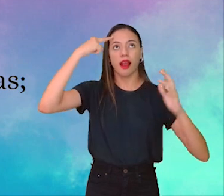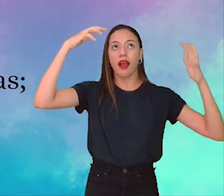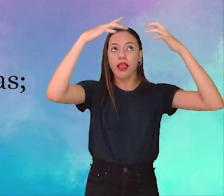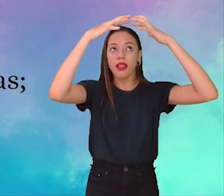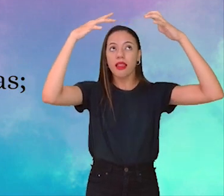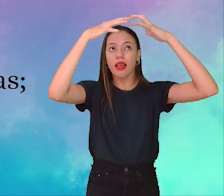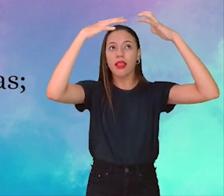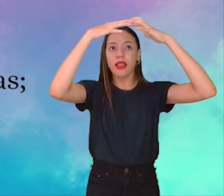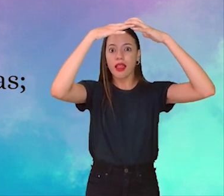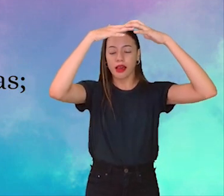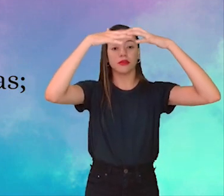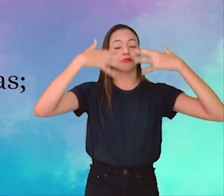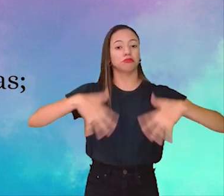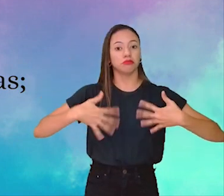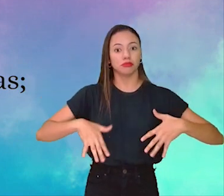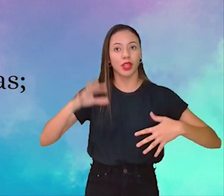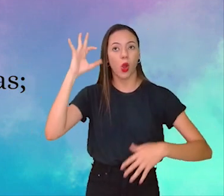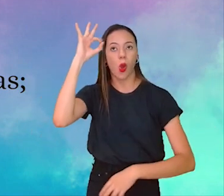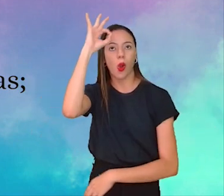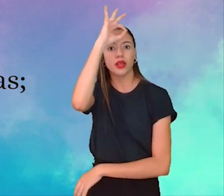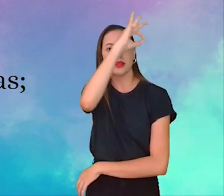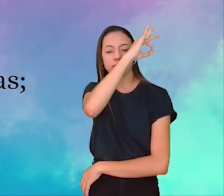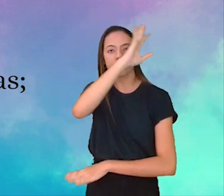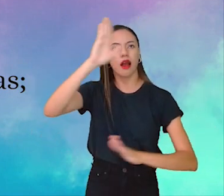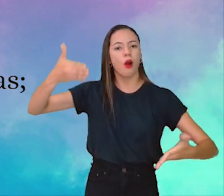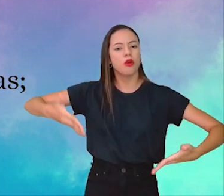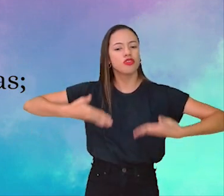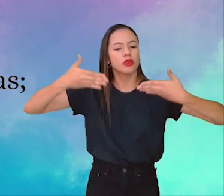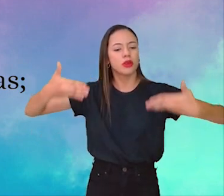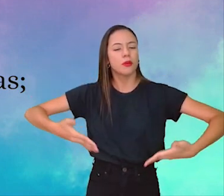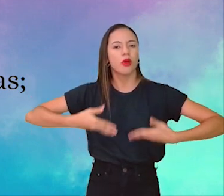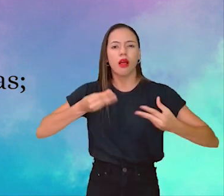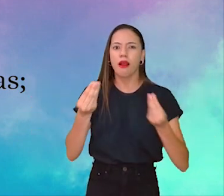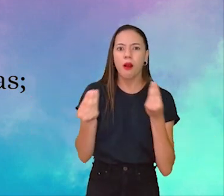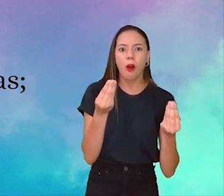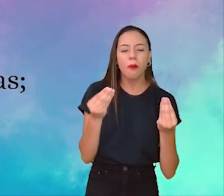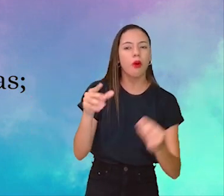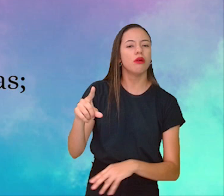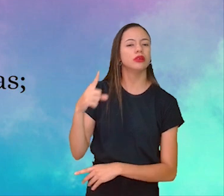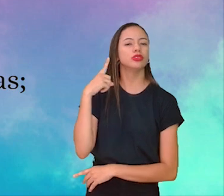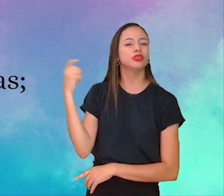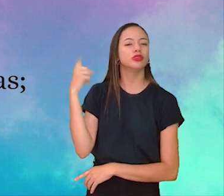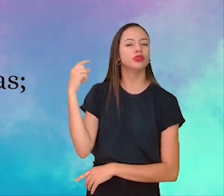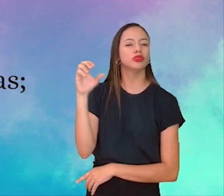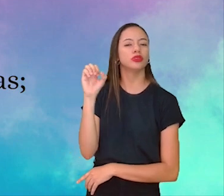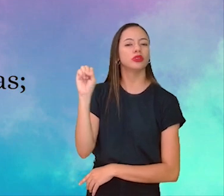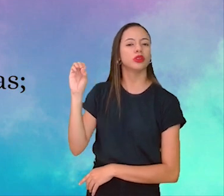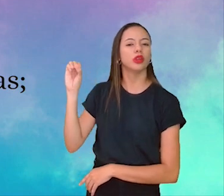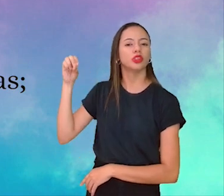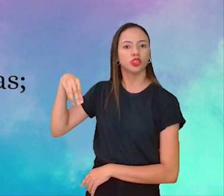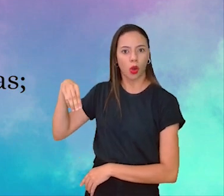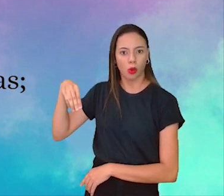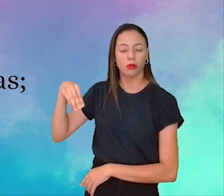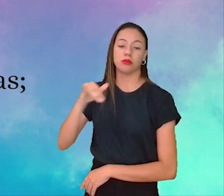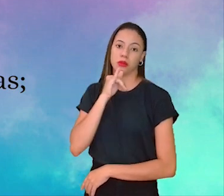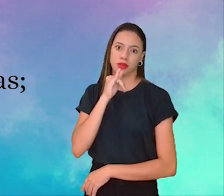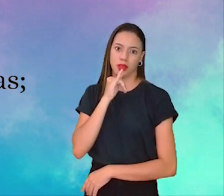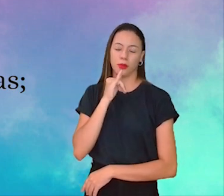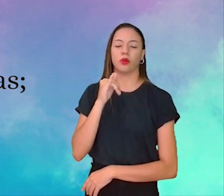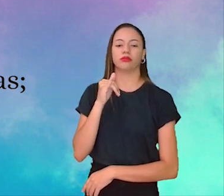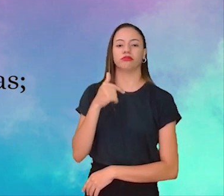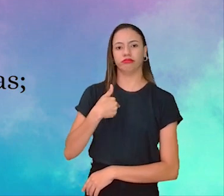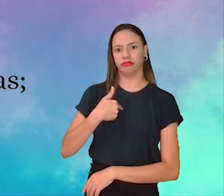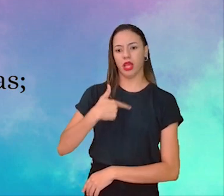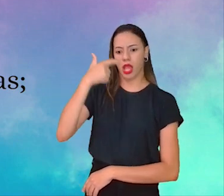ligações, né? Então, a nossa cognição ela vai sendo estimulada a partir dos sons. Então, tem gente, por exemplo, eu sou uma pessoa que